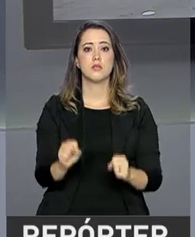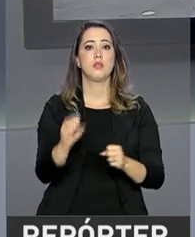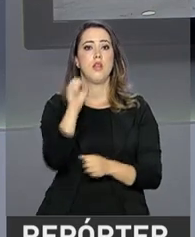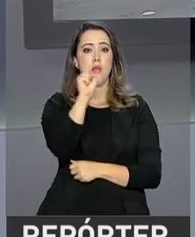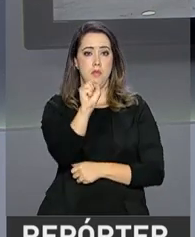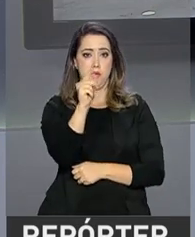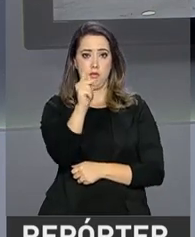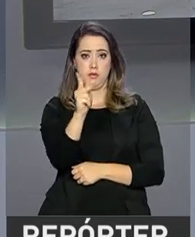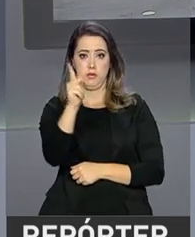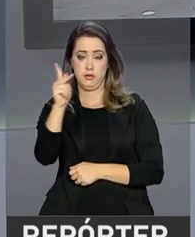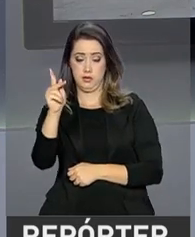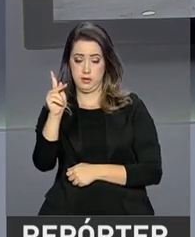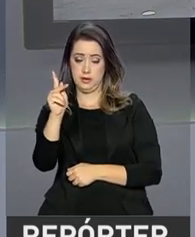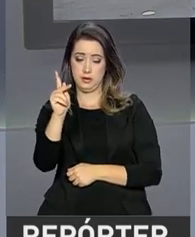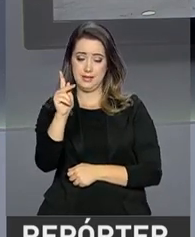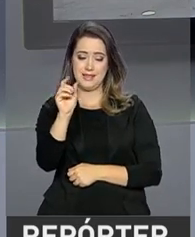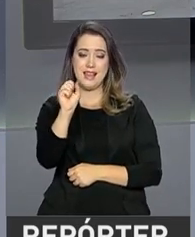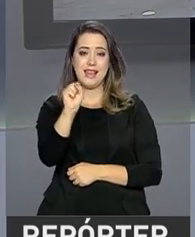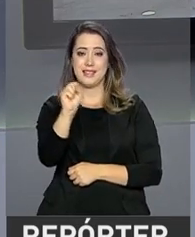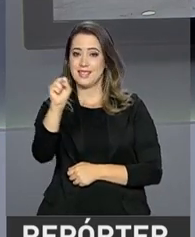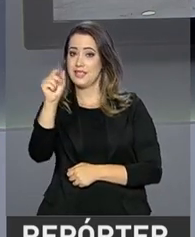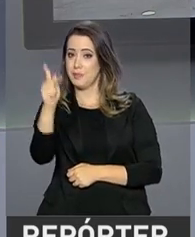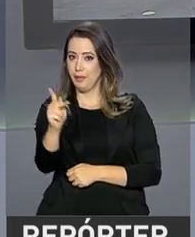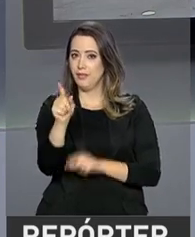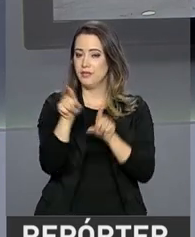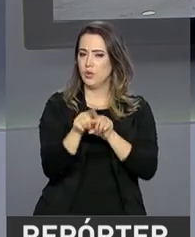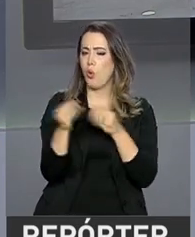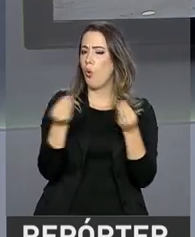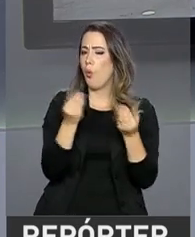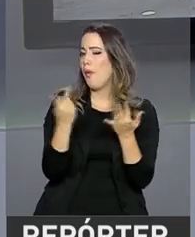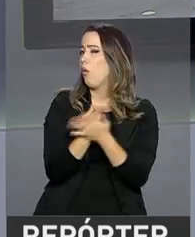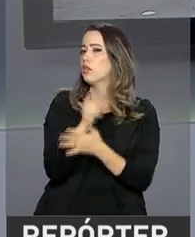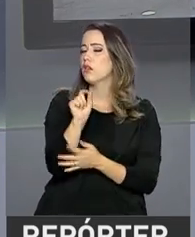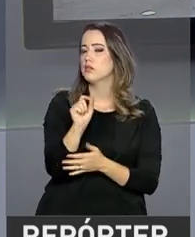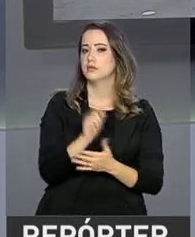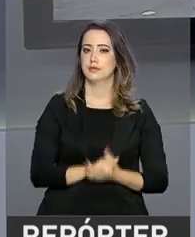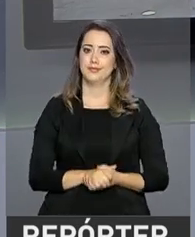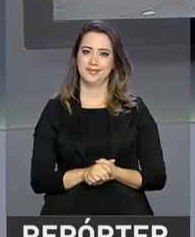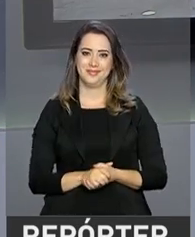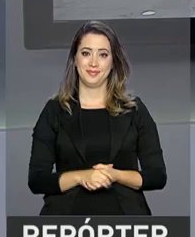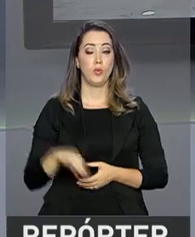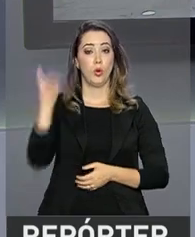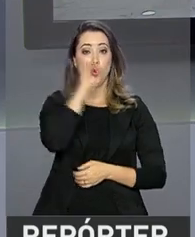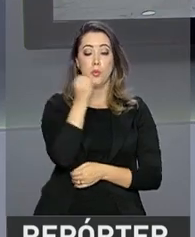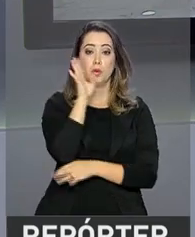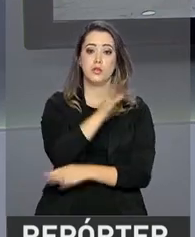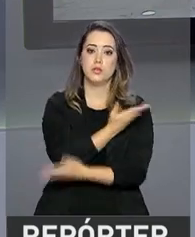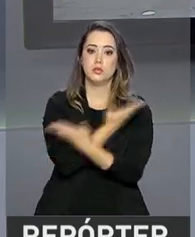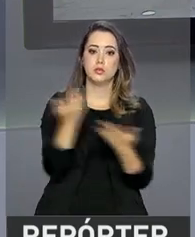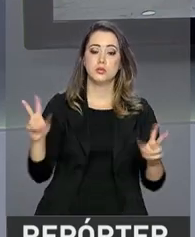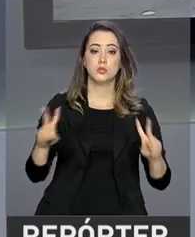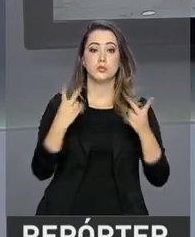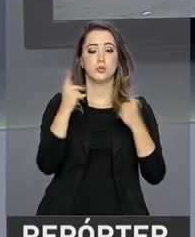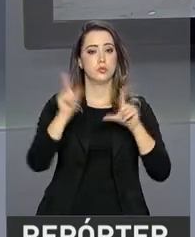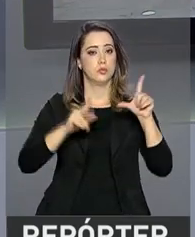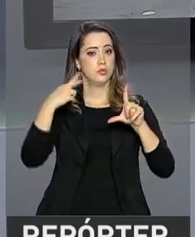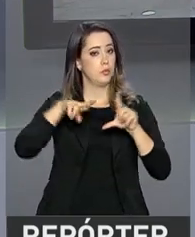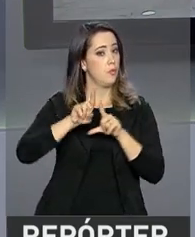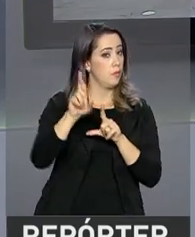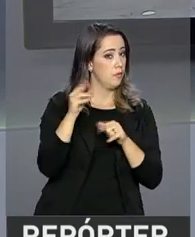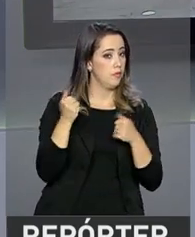detalhes sobre esse sistema, como ele vai funcionar? Olá, Ana Gabriela, boa tarde a todos que nos assistem na